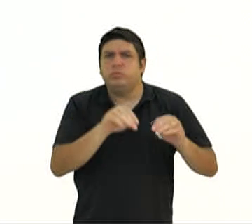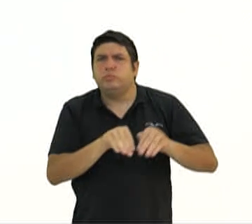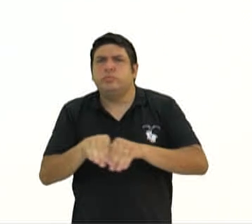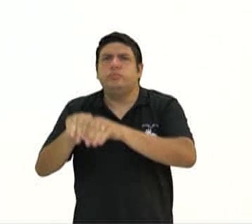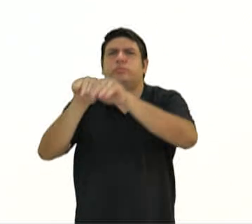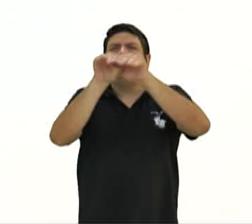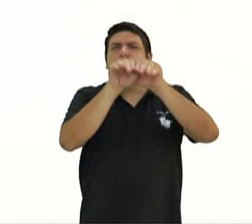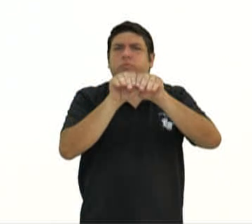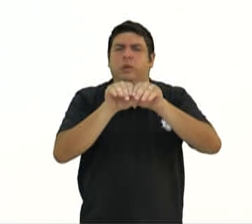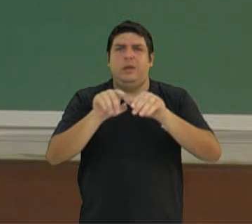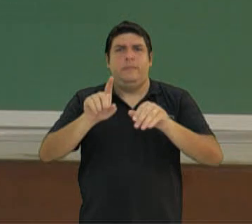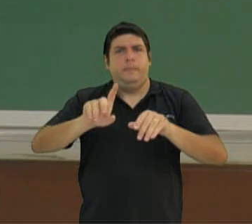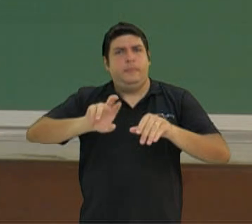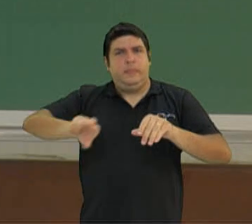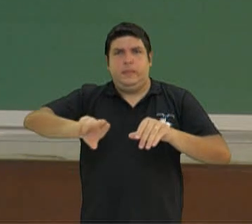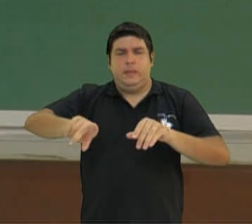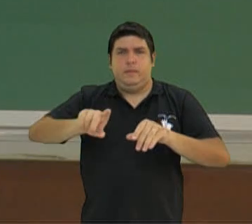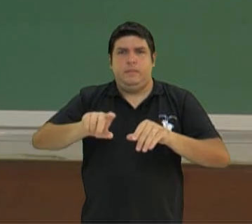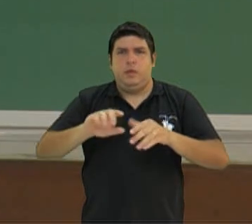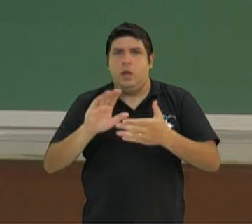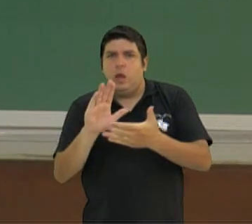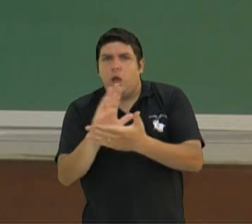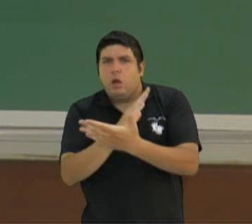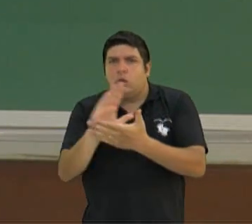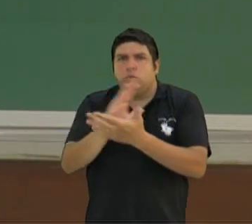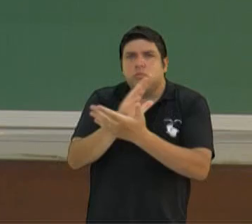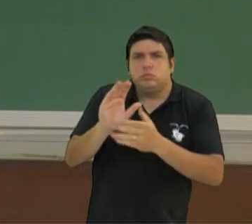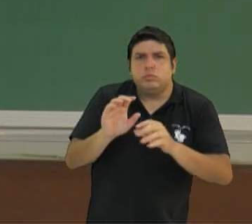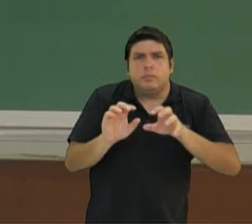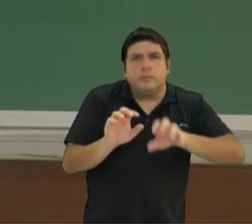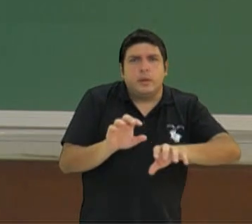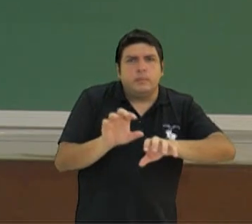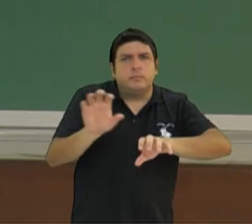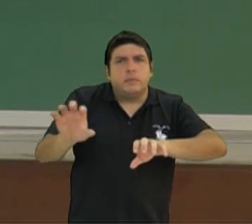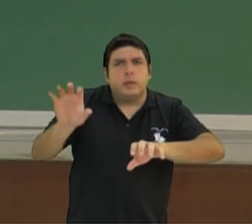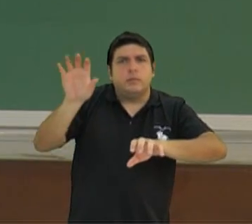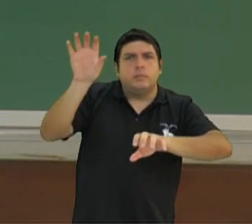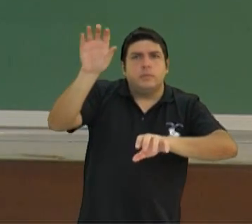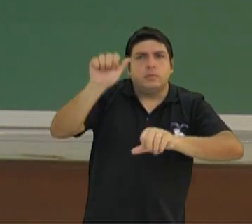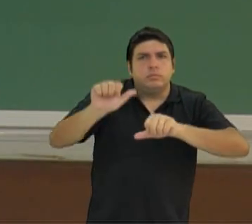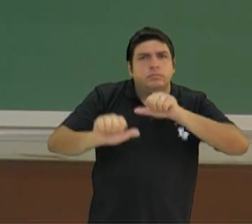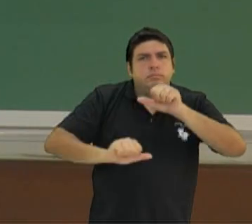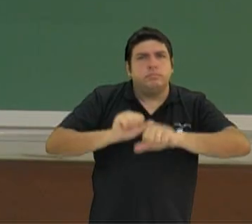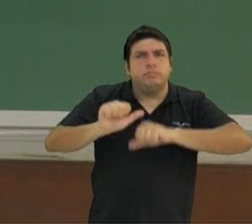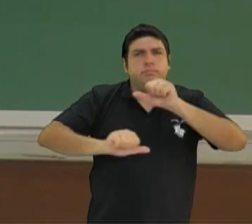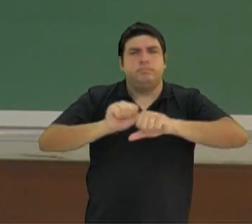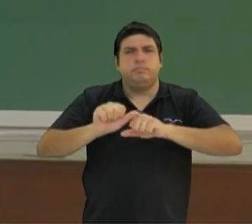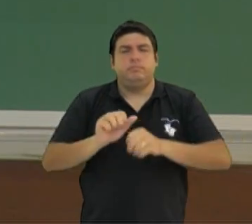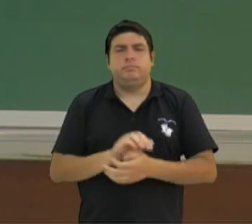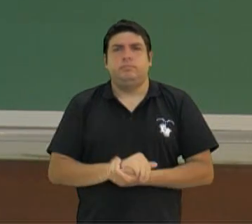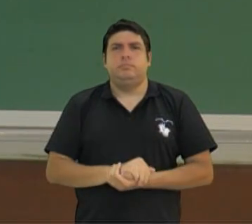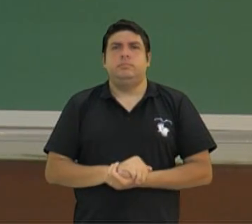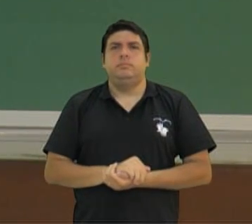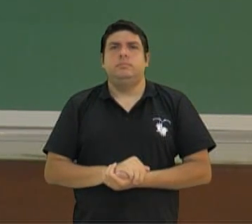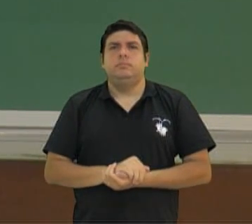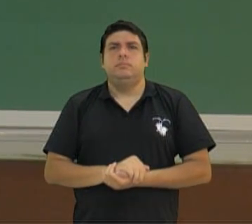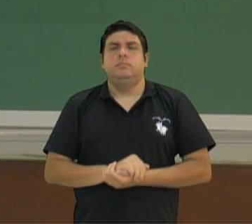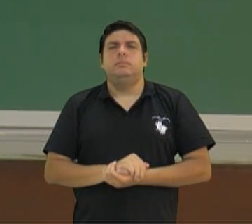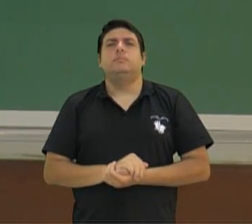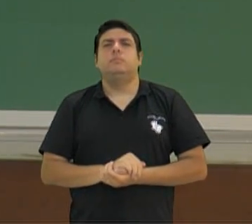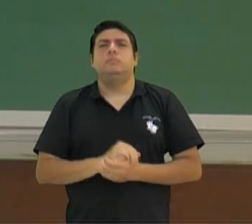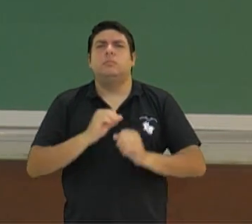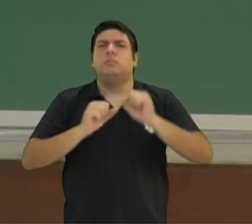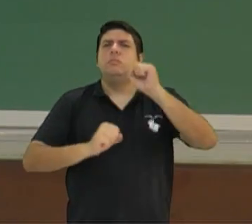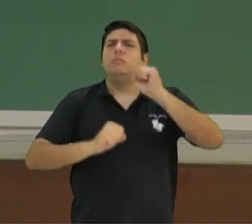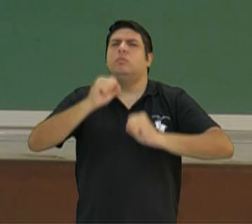mas algumas áreas ali tiveram as mudanças bastante significativas em função do processo de industrialização. Que tipos de